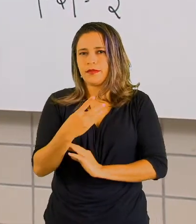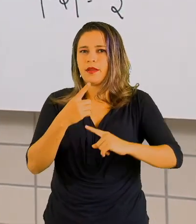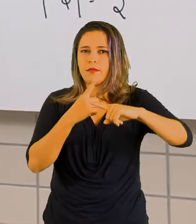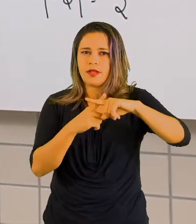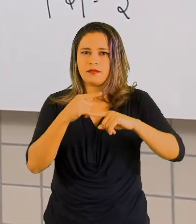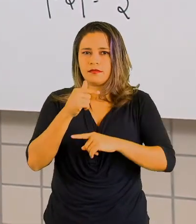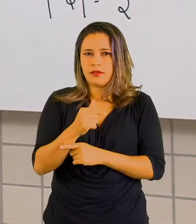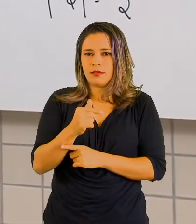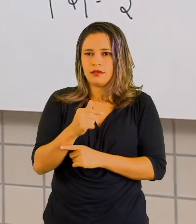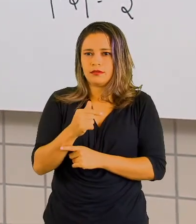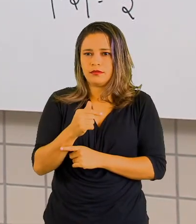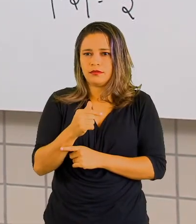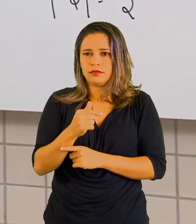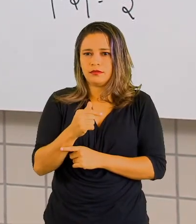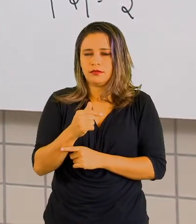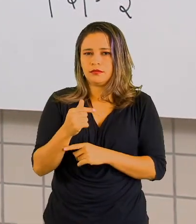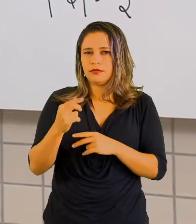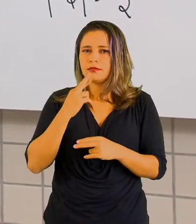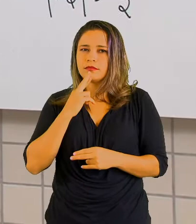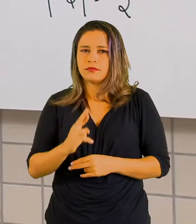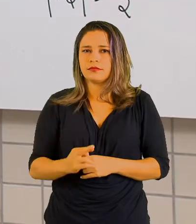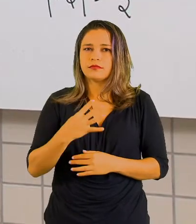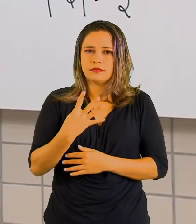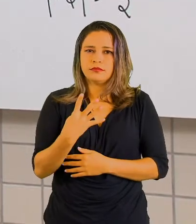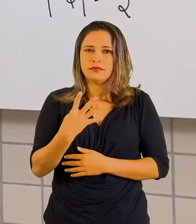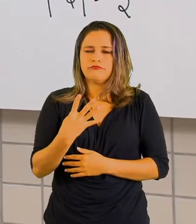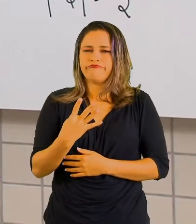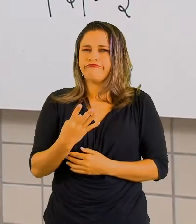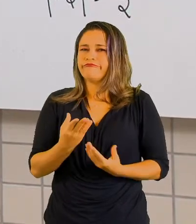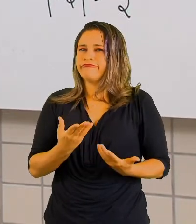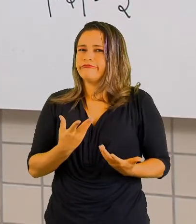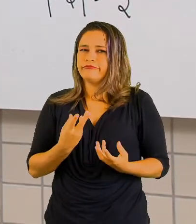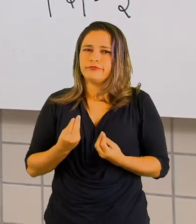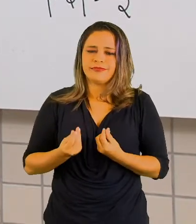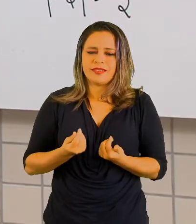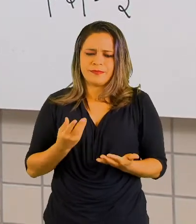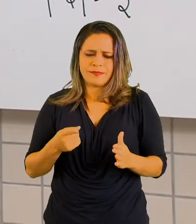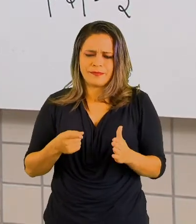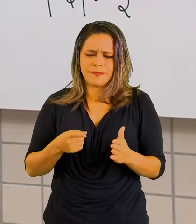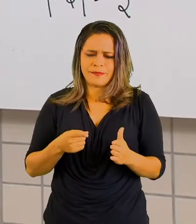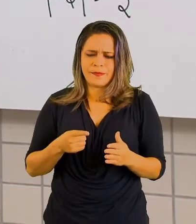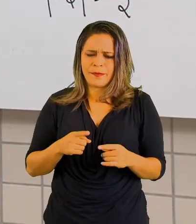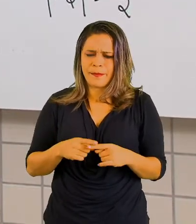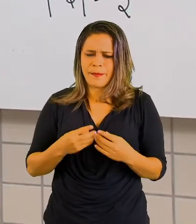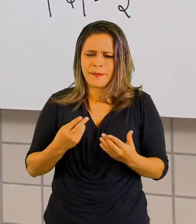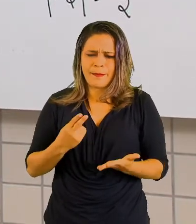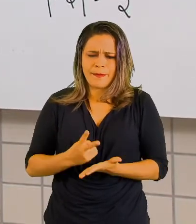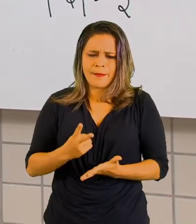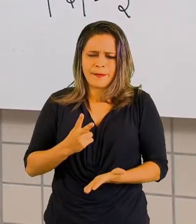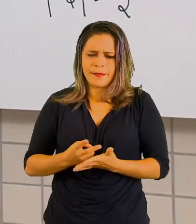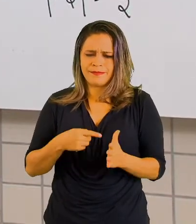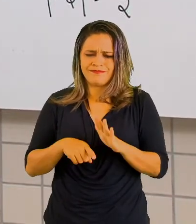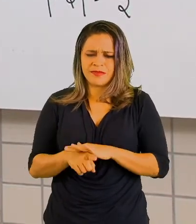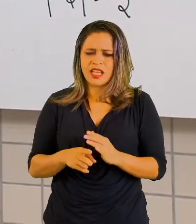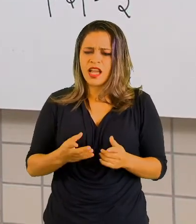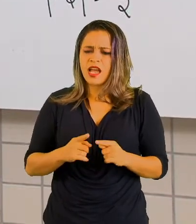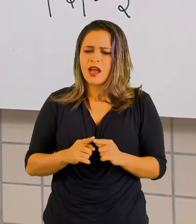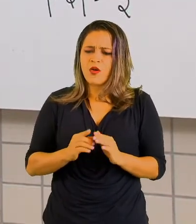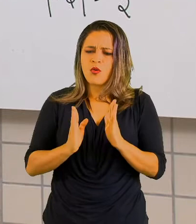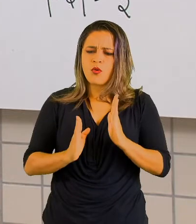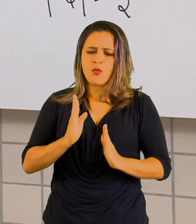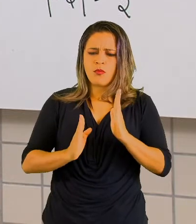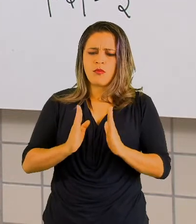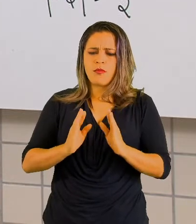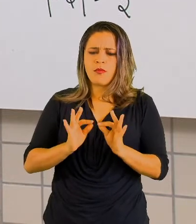4. Nós vamos fazer o seguinte. A mesma pergunta. Quem tem o maior módulo? Menos 3